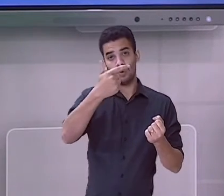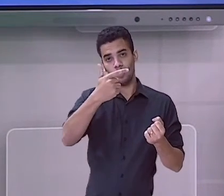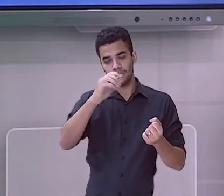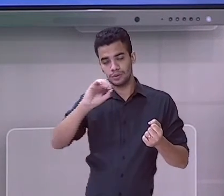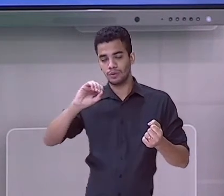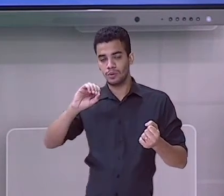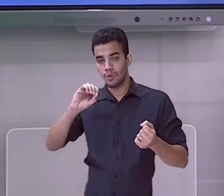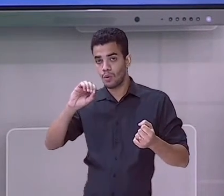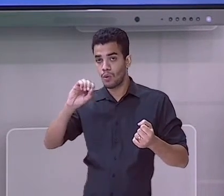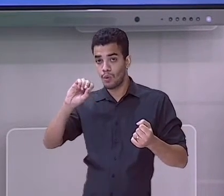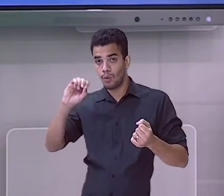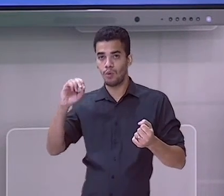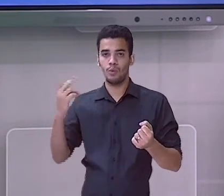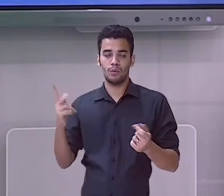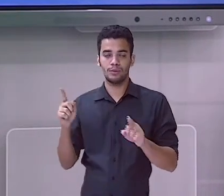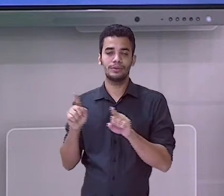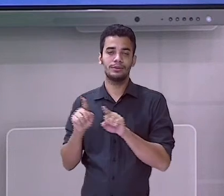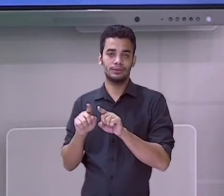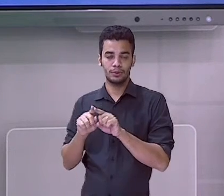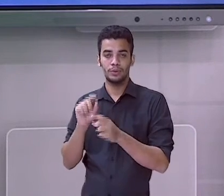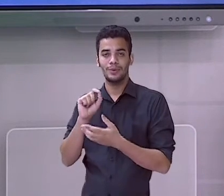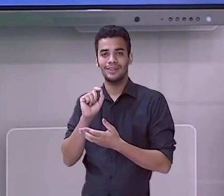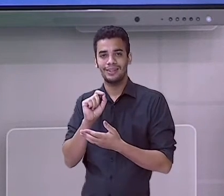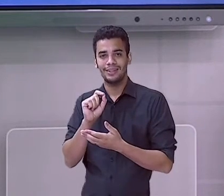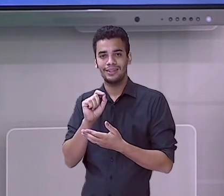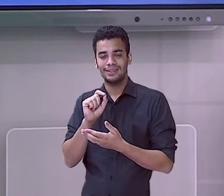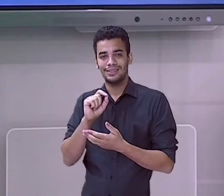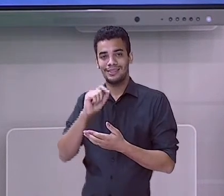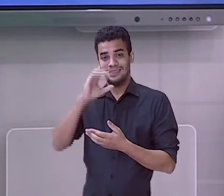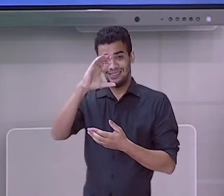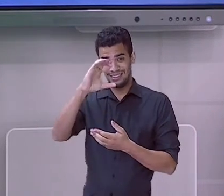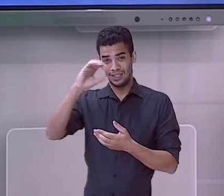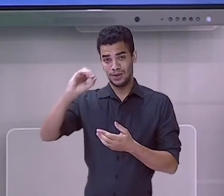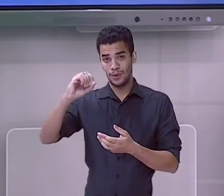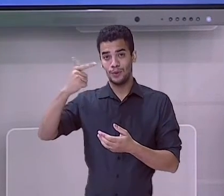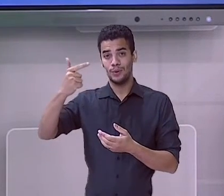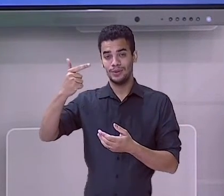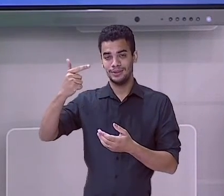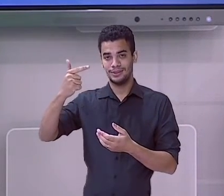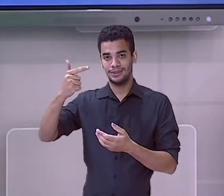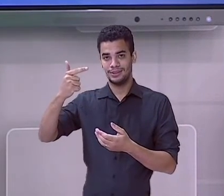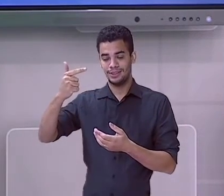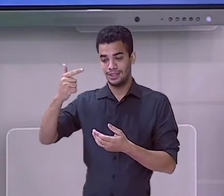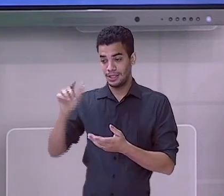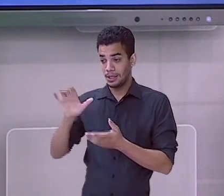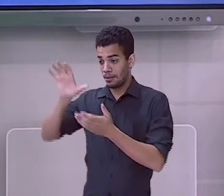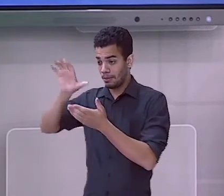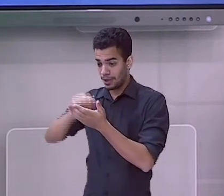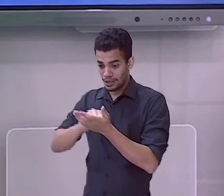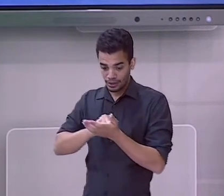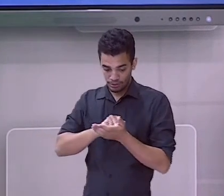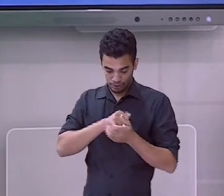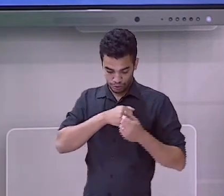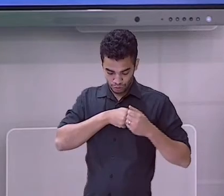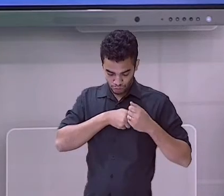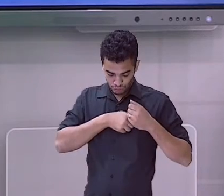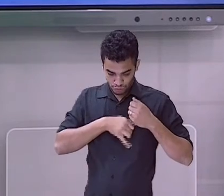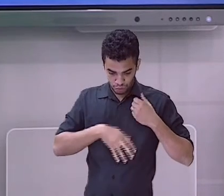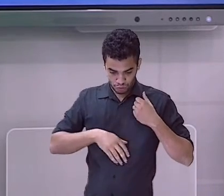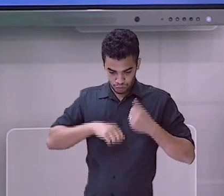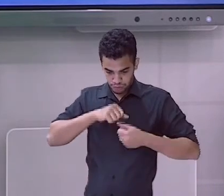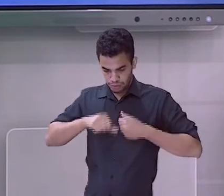todo esse transporte, ela captura esse gás e transporta ele para onde é necessário. Então,